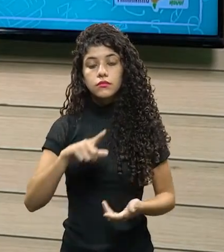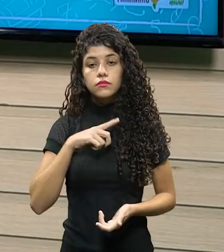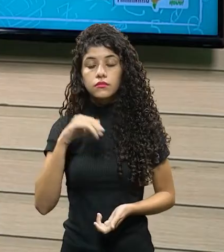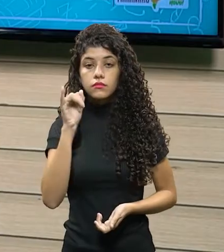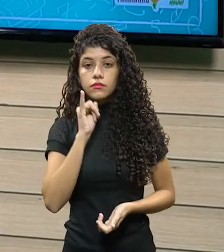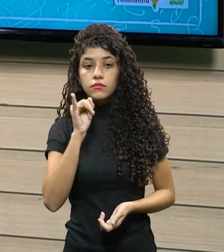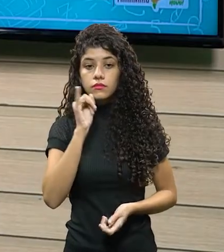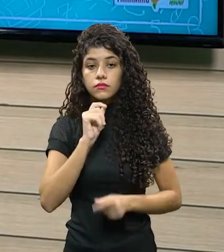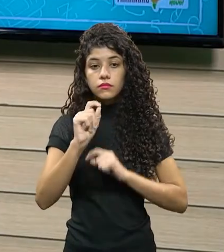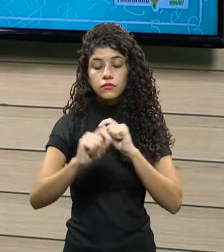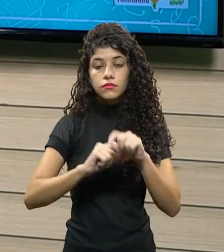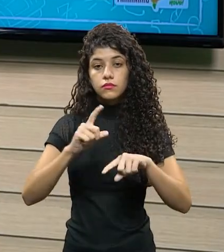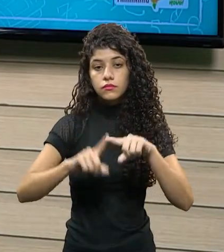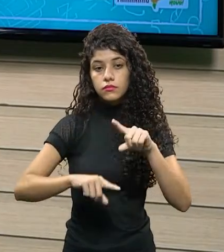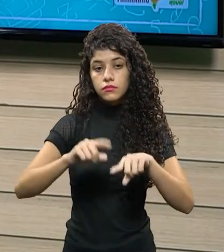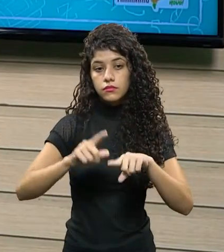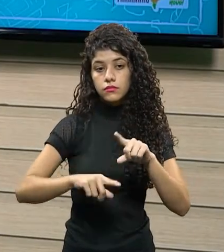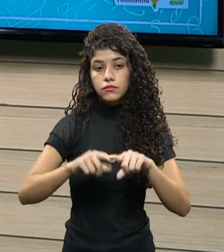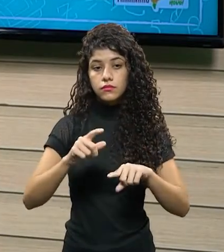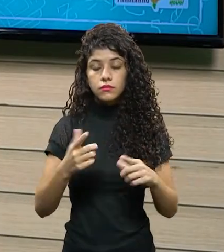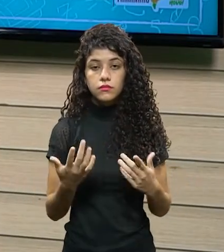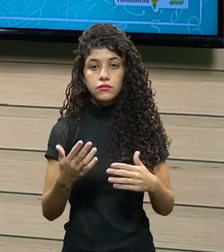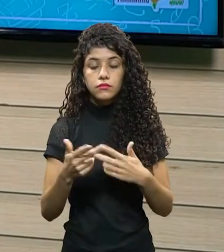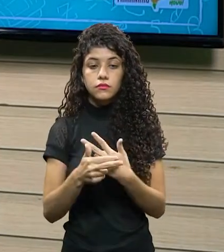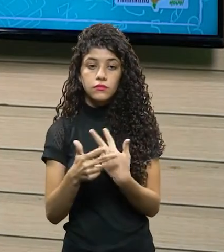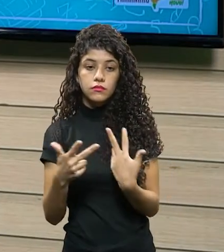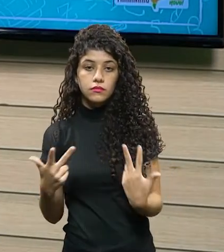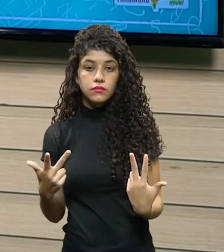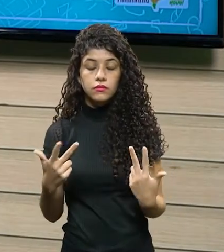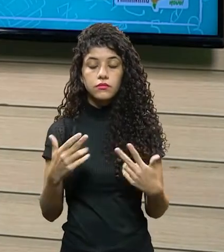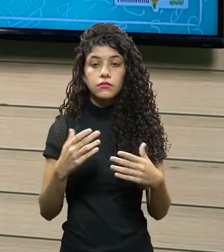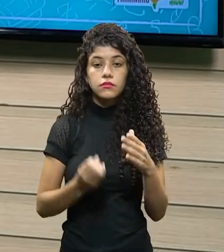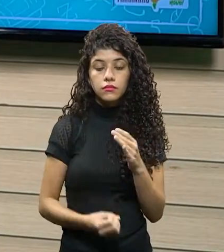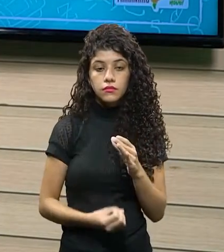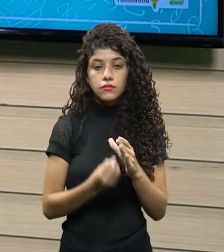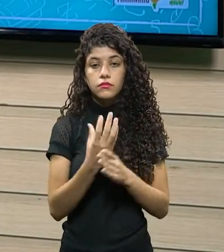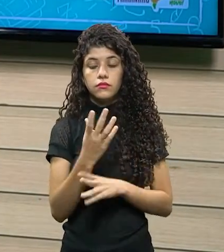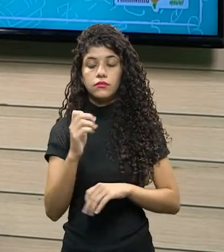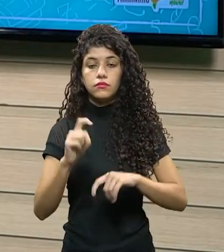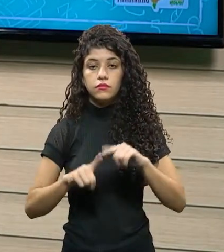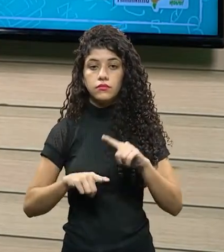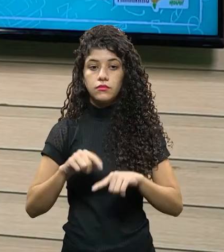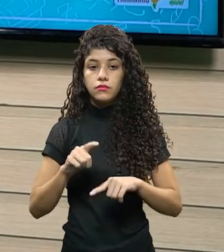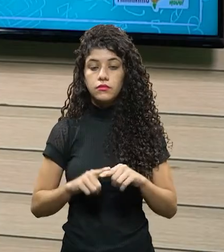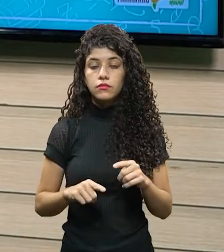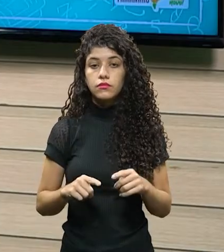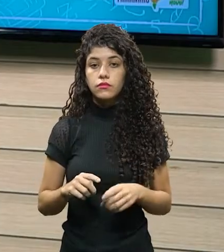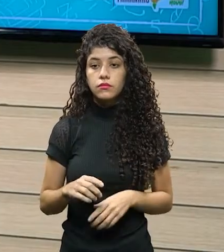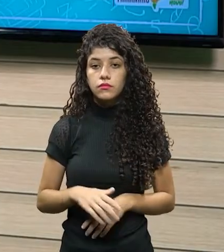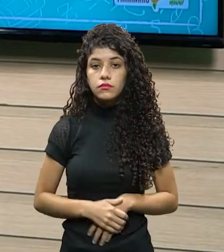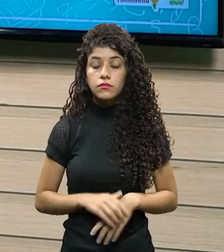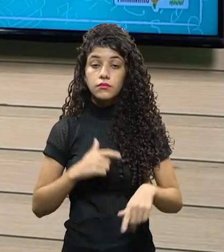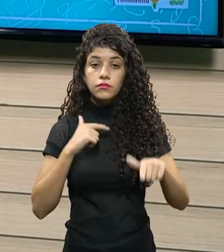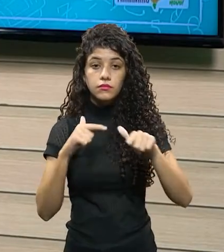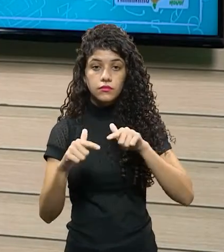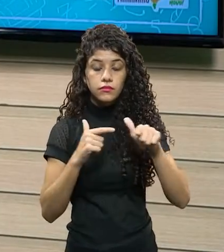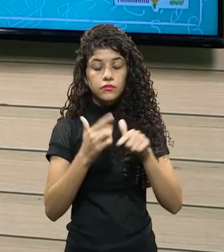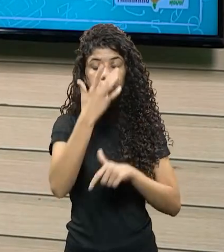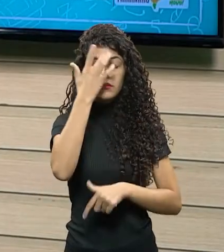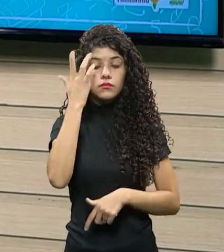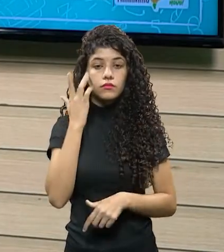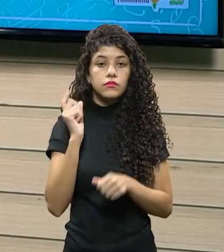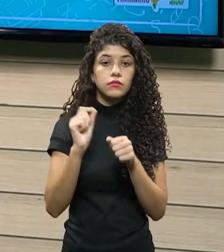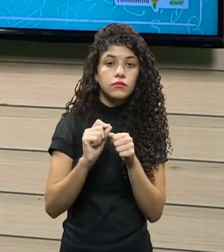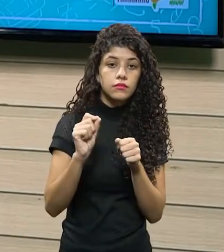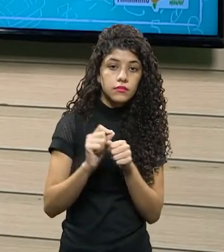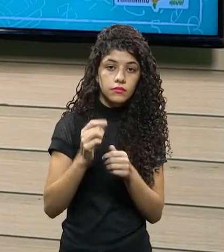exemplo aqui, o material direto, ou seja, a matéria-prima para a produção de determinado produto, a mão de obra, que são os colaboradores